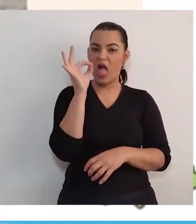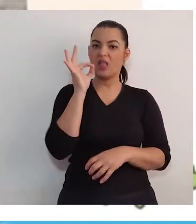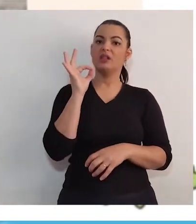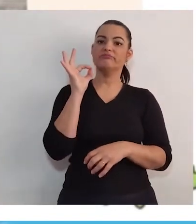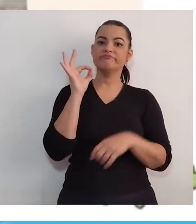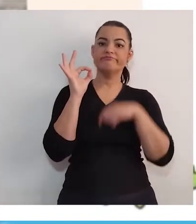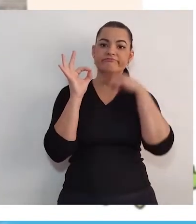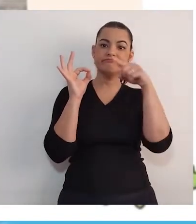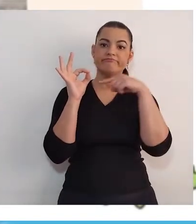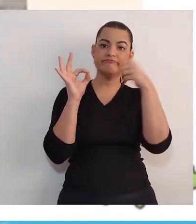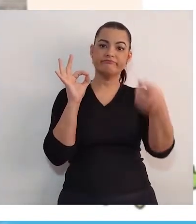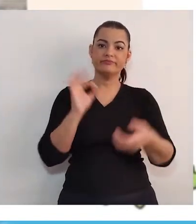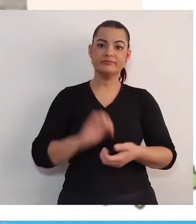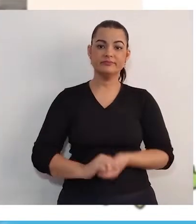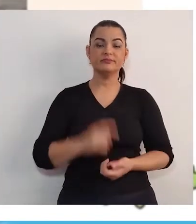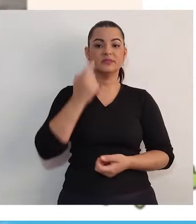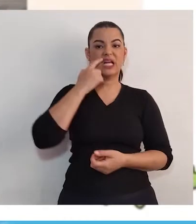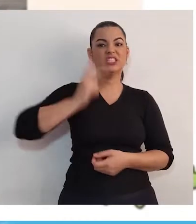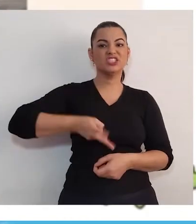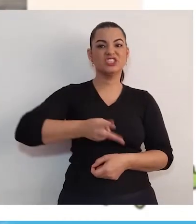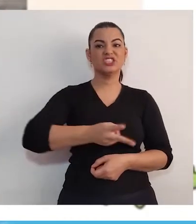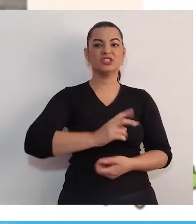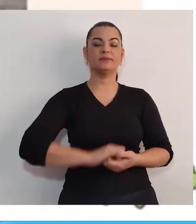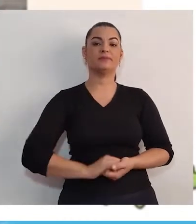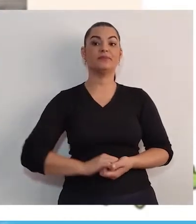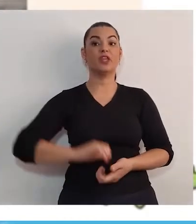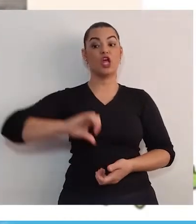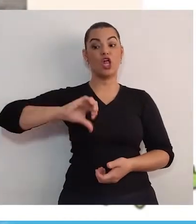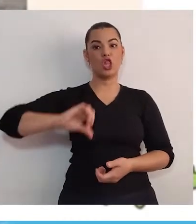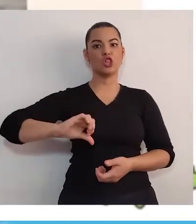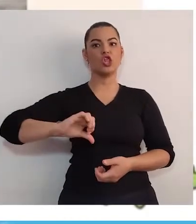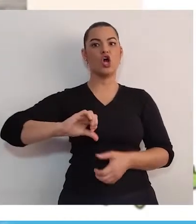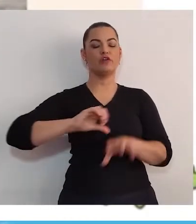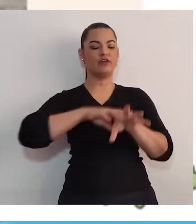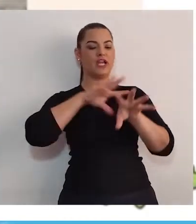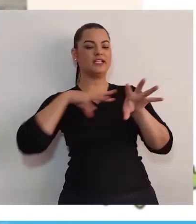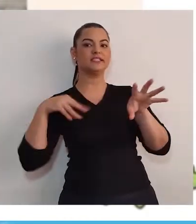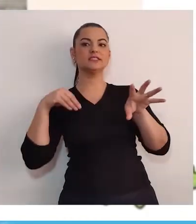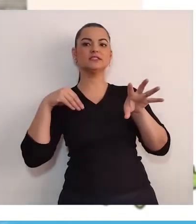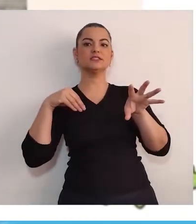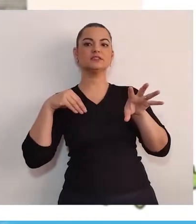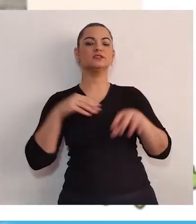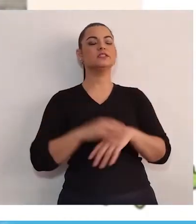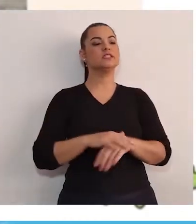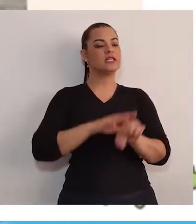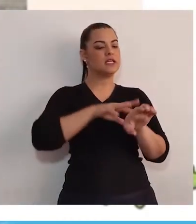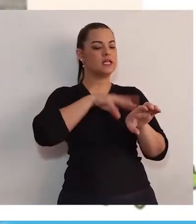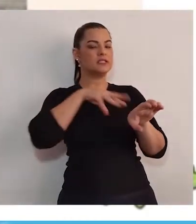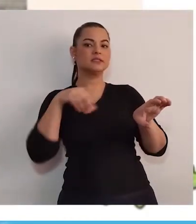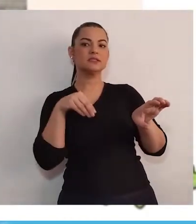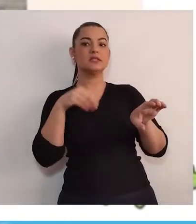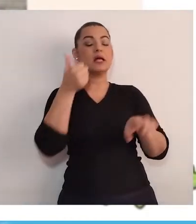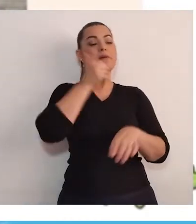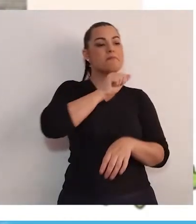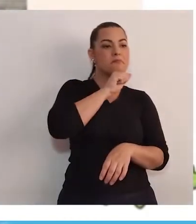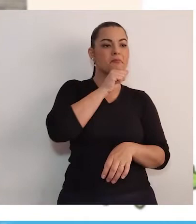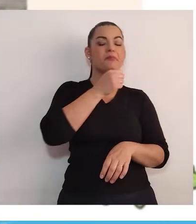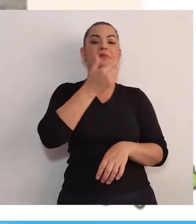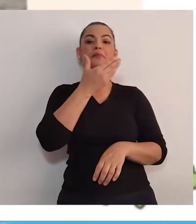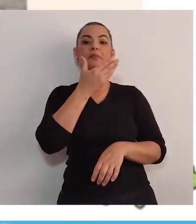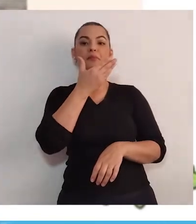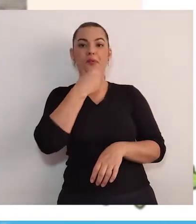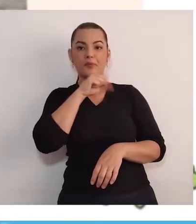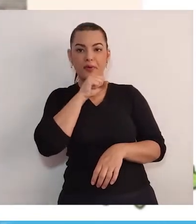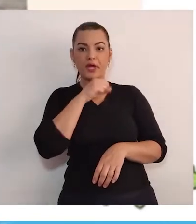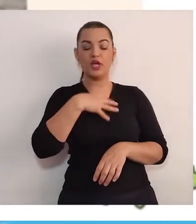e o dente ainda doía. 9 esquilos. A mãe, o pai, o filho,